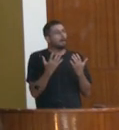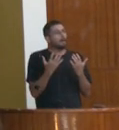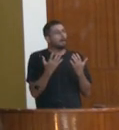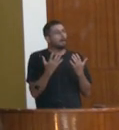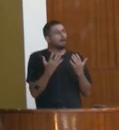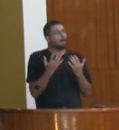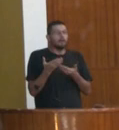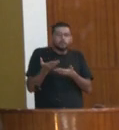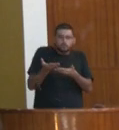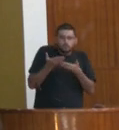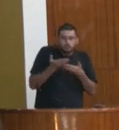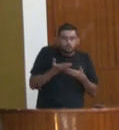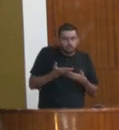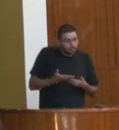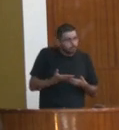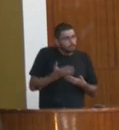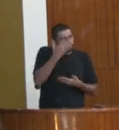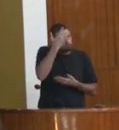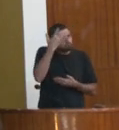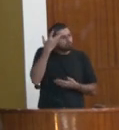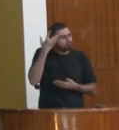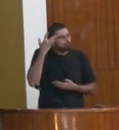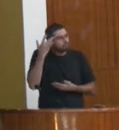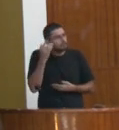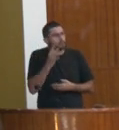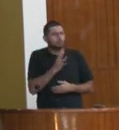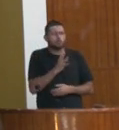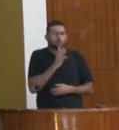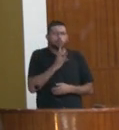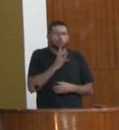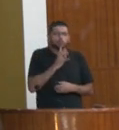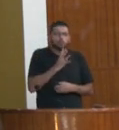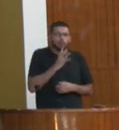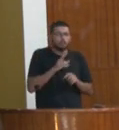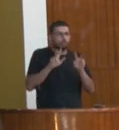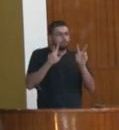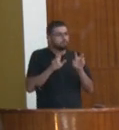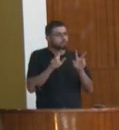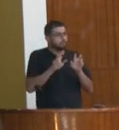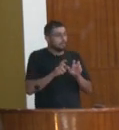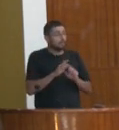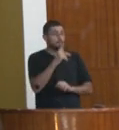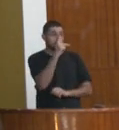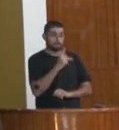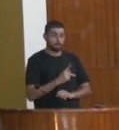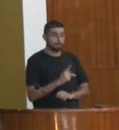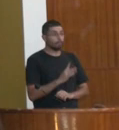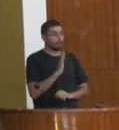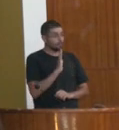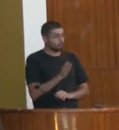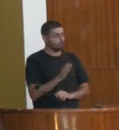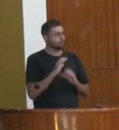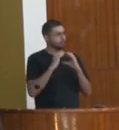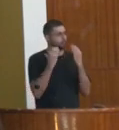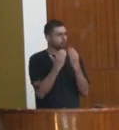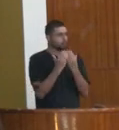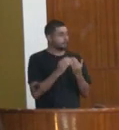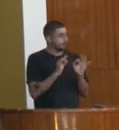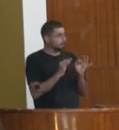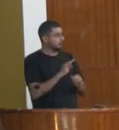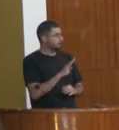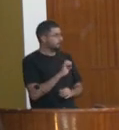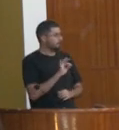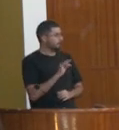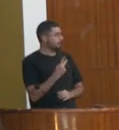pessoa que conhece desse assunto, que vive esse assunto, já foi presidente do conselho, né, Beth,